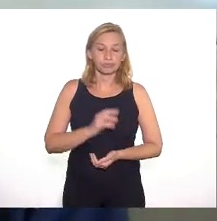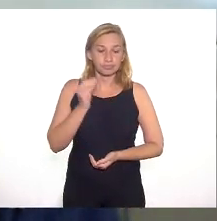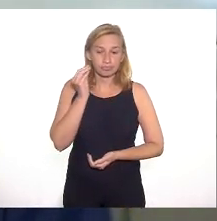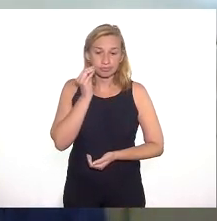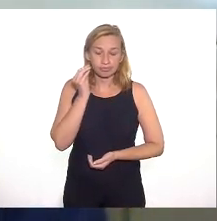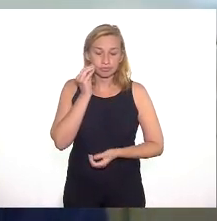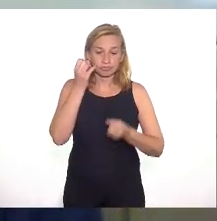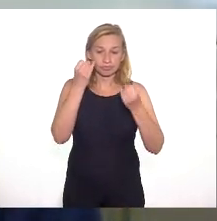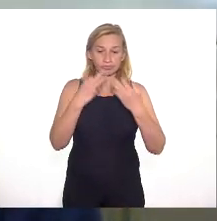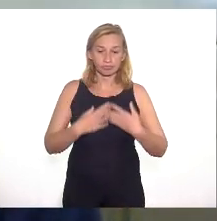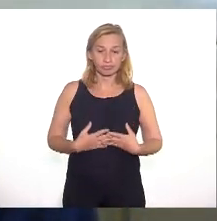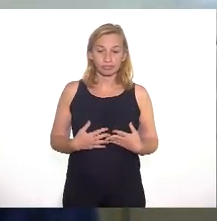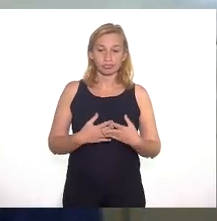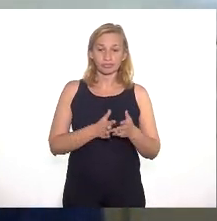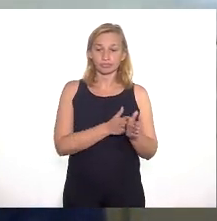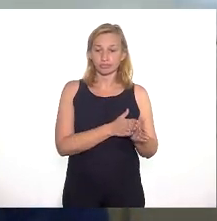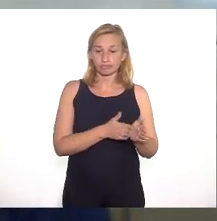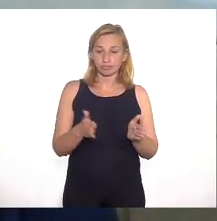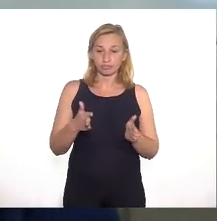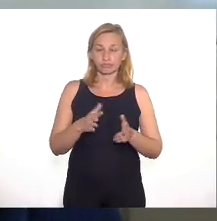oportunidade de explicar o processo.